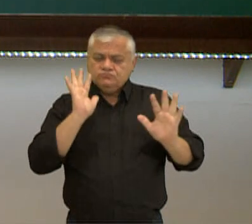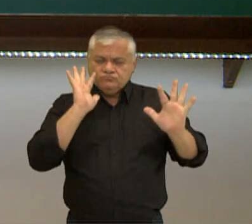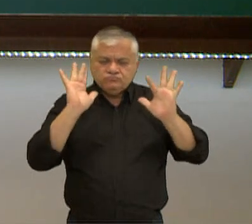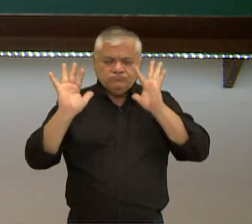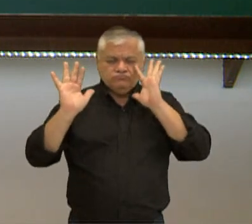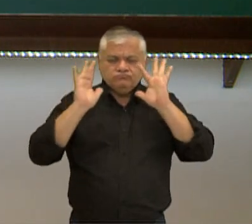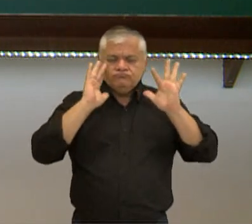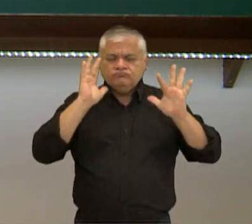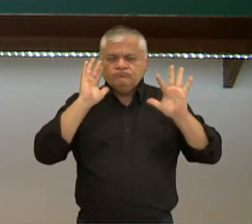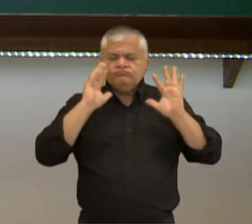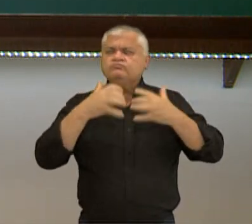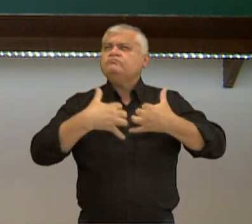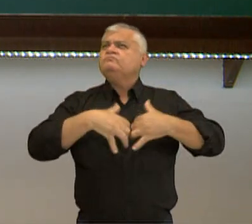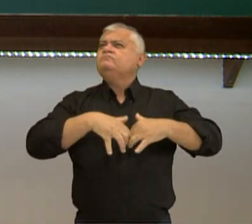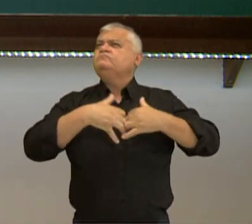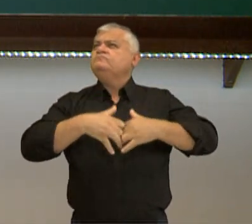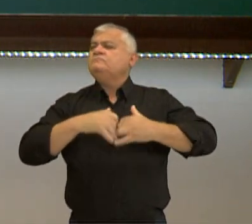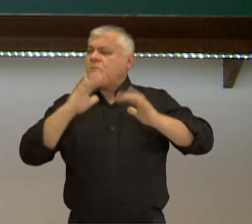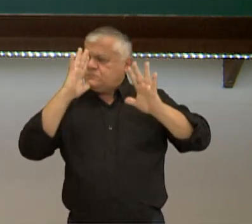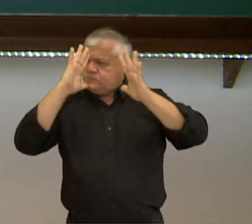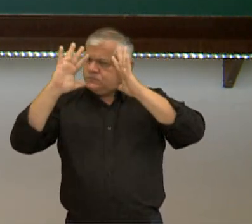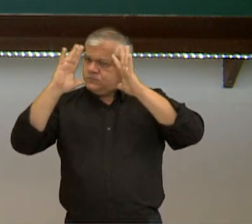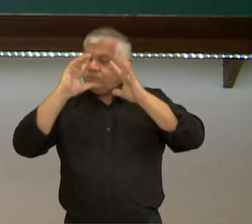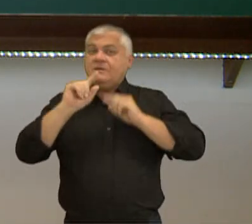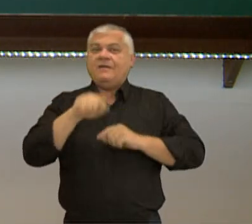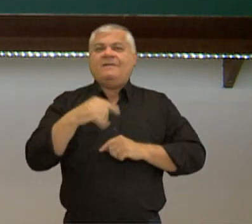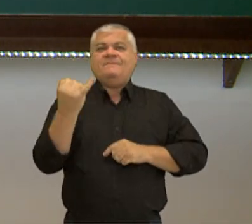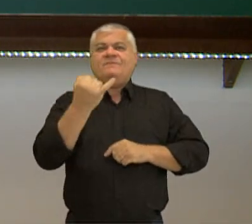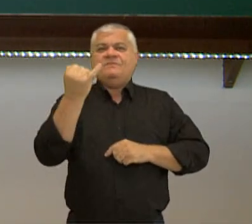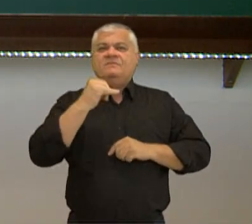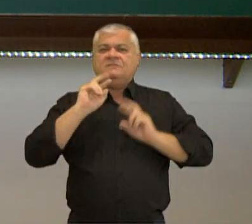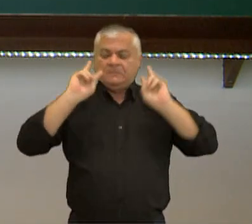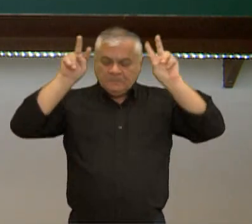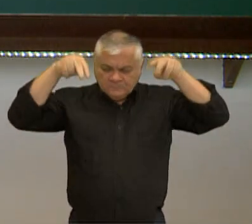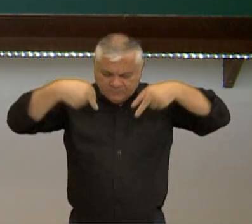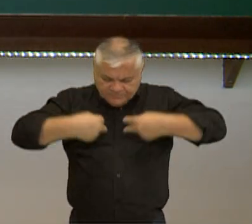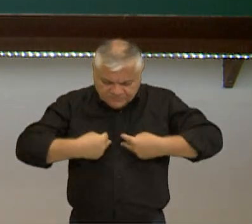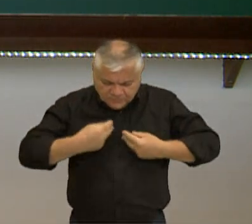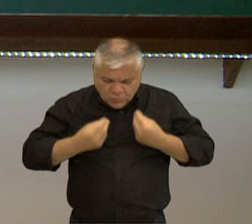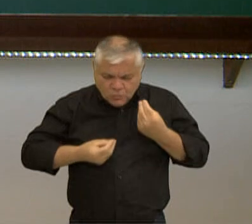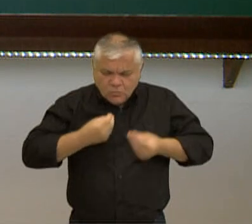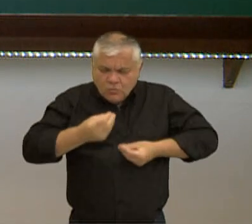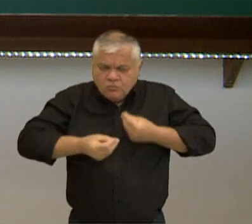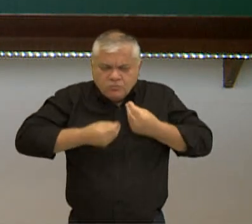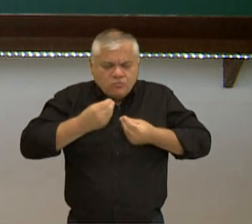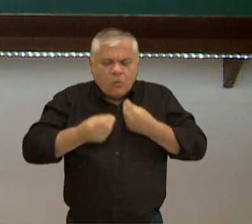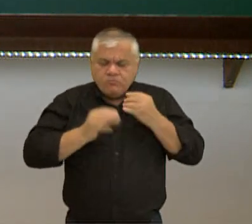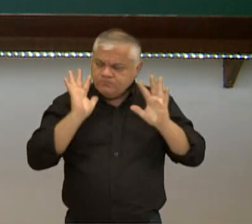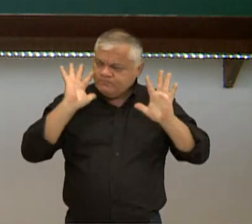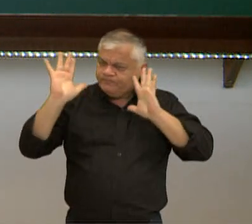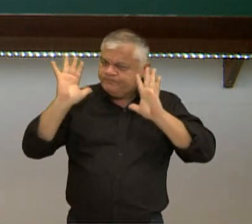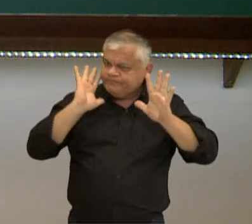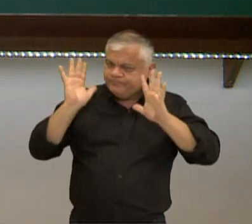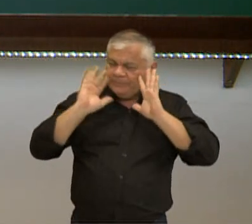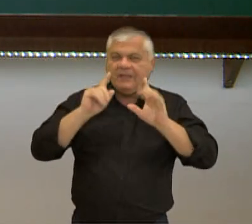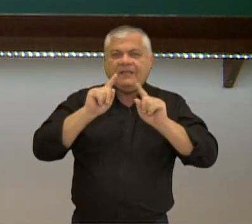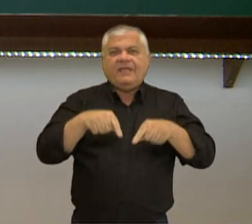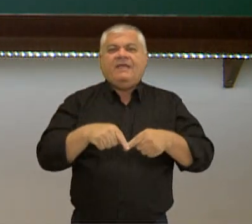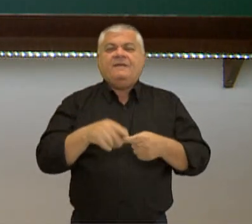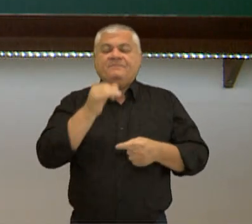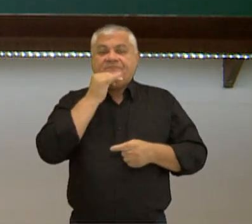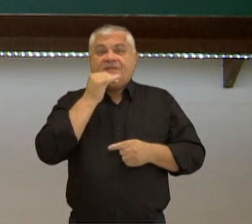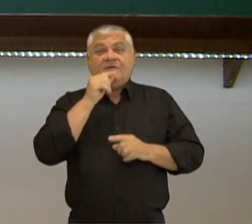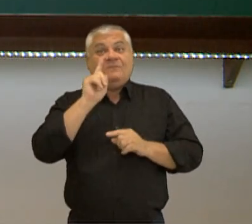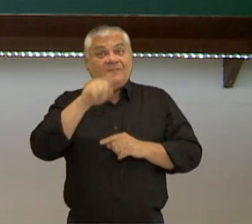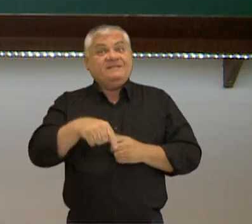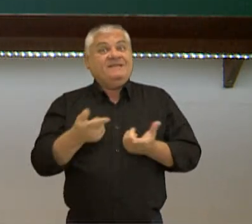né, essas diferenças, do refletir a própria existência humana. Tá? Com isso, há a tendência do